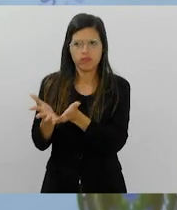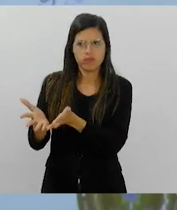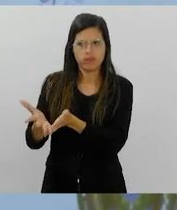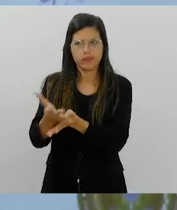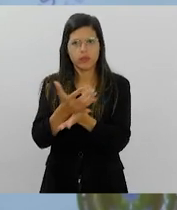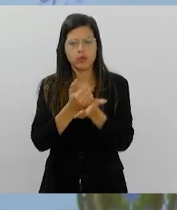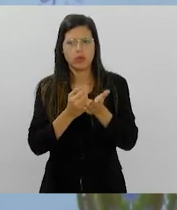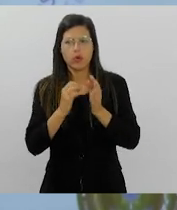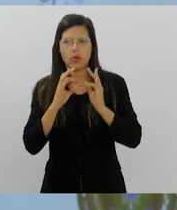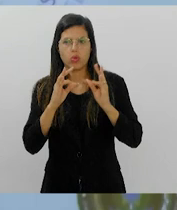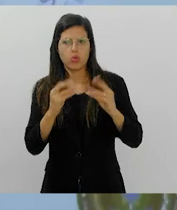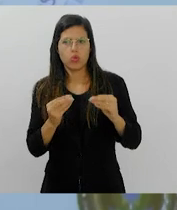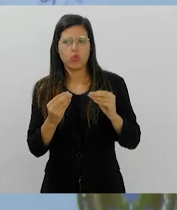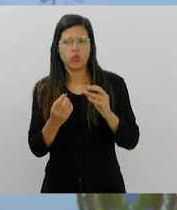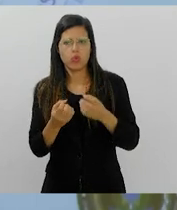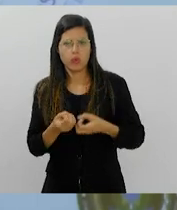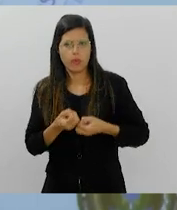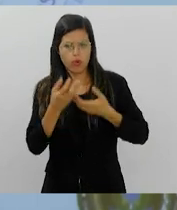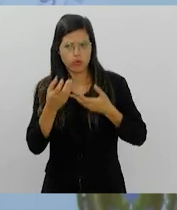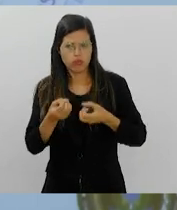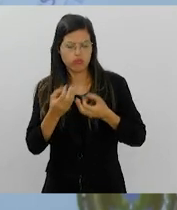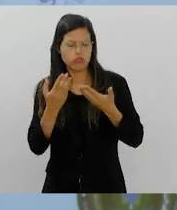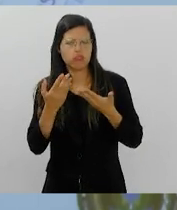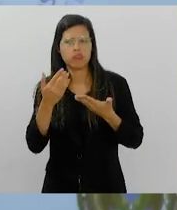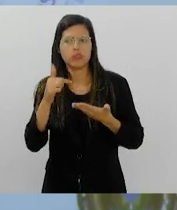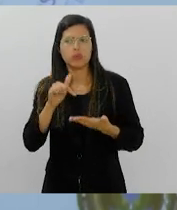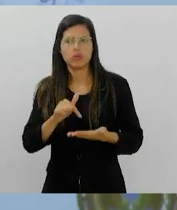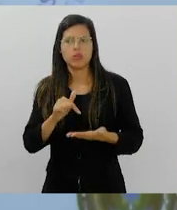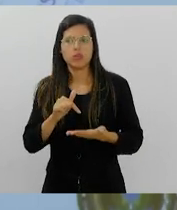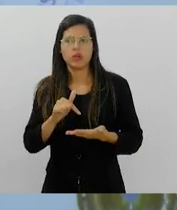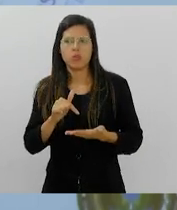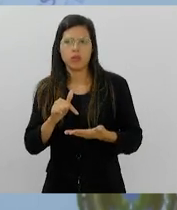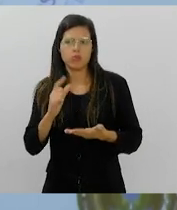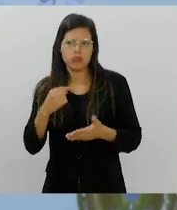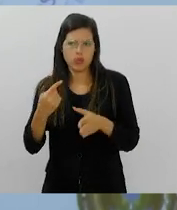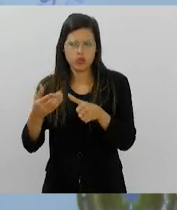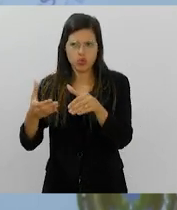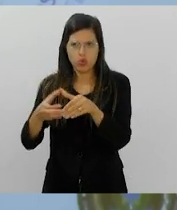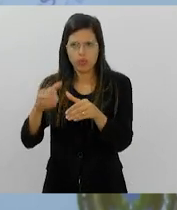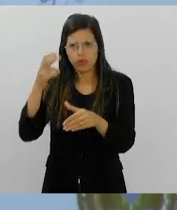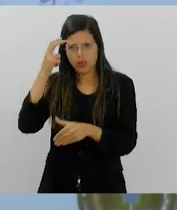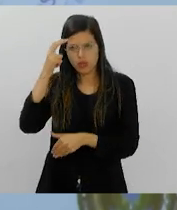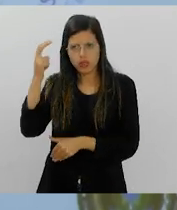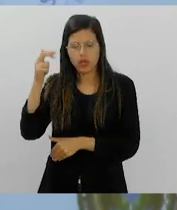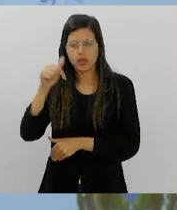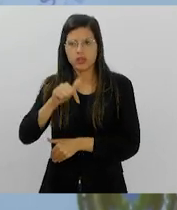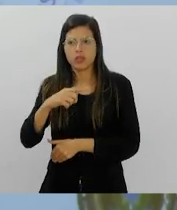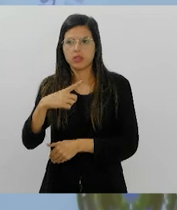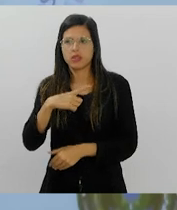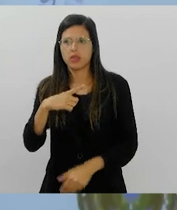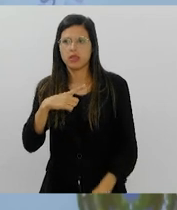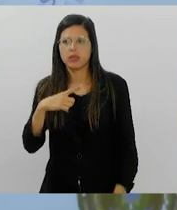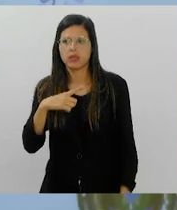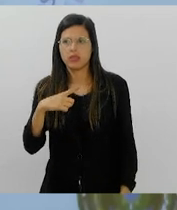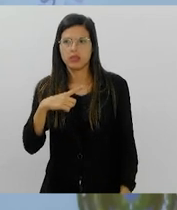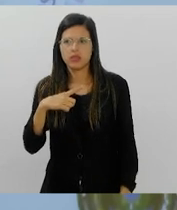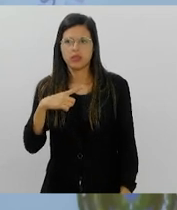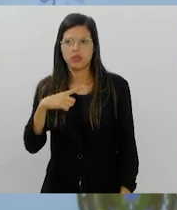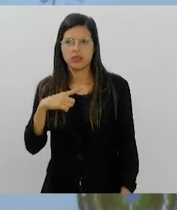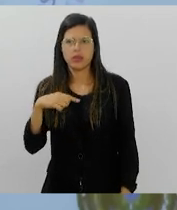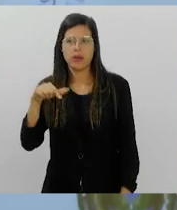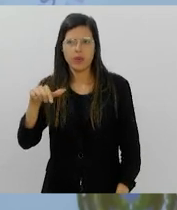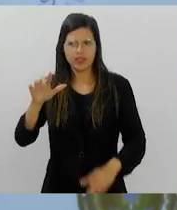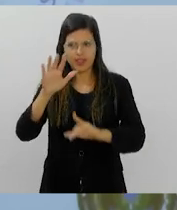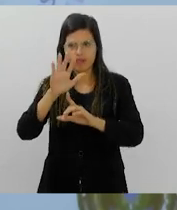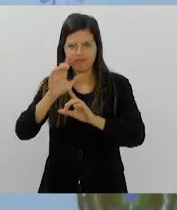produziu, tudo que a gente agregou enquanto inteligência, temos um dashboard de painel de BI em que a gente